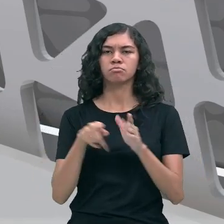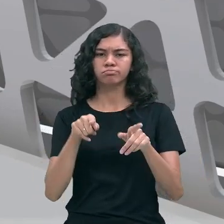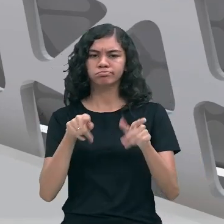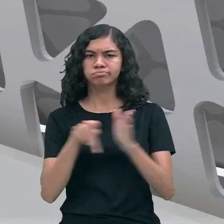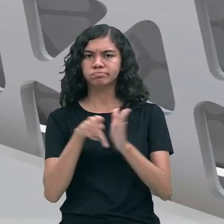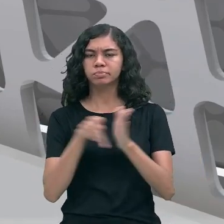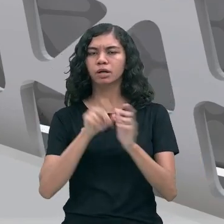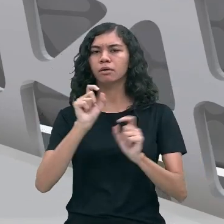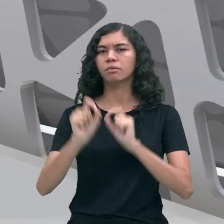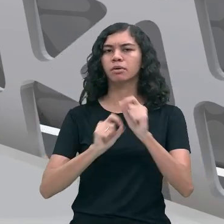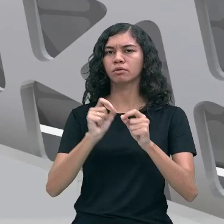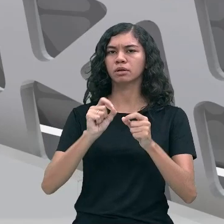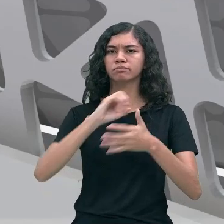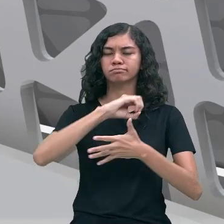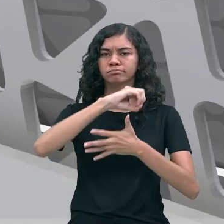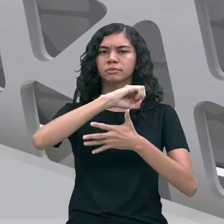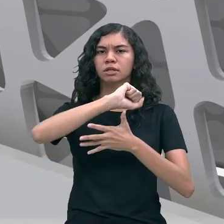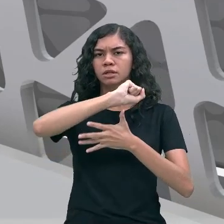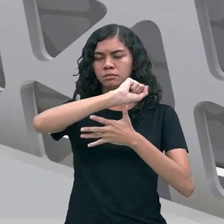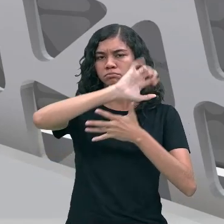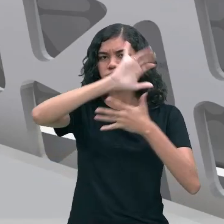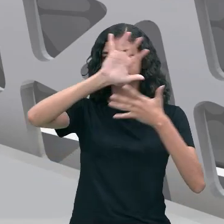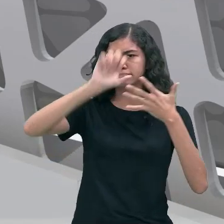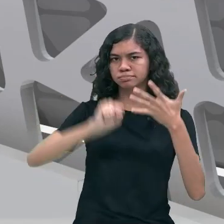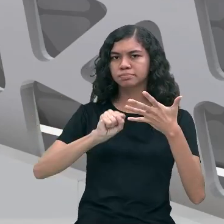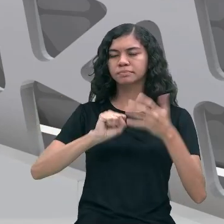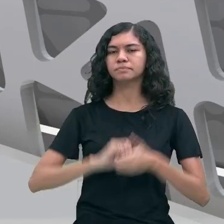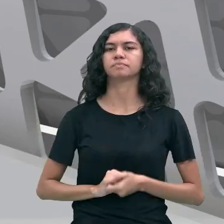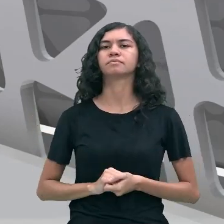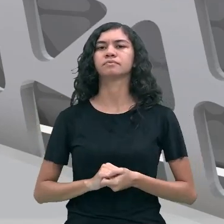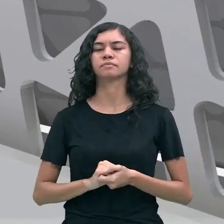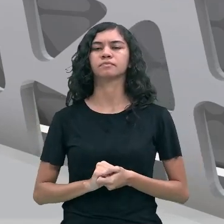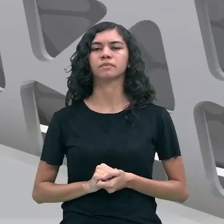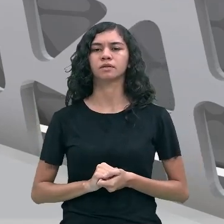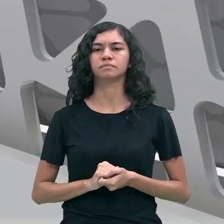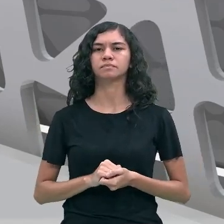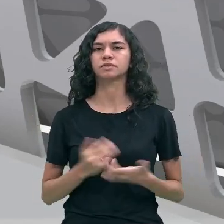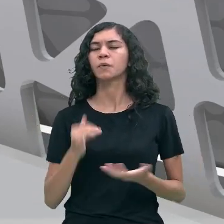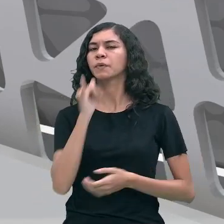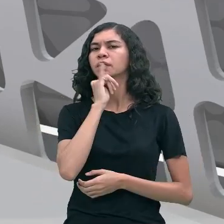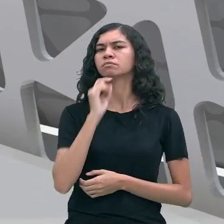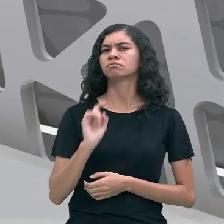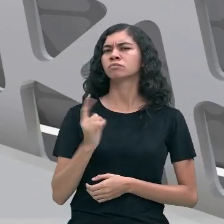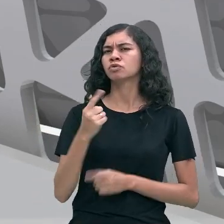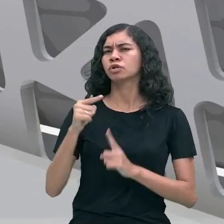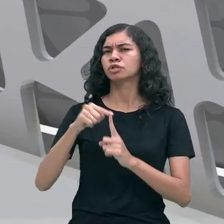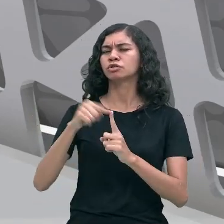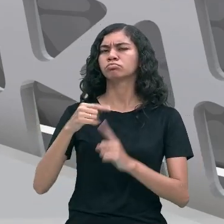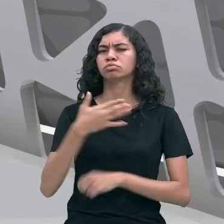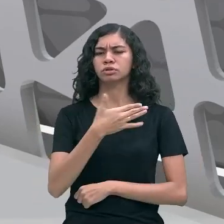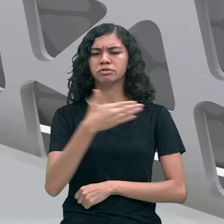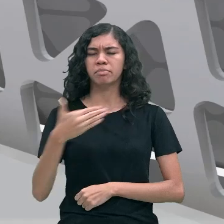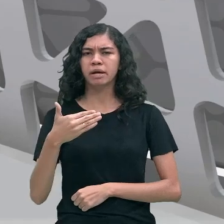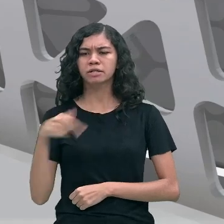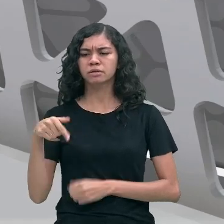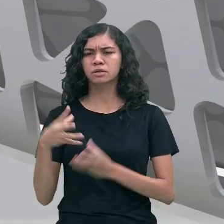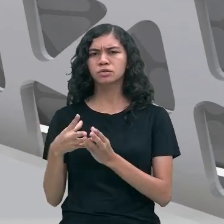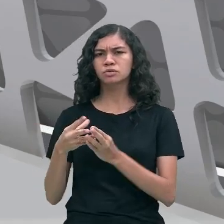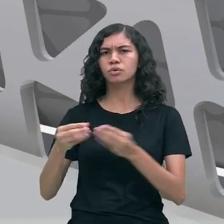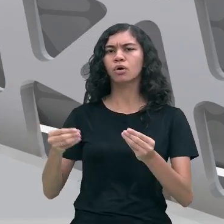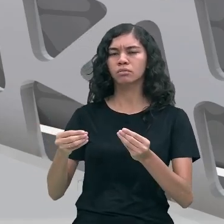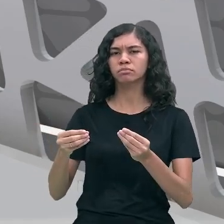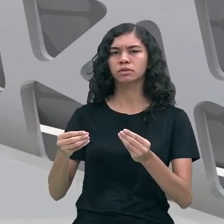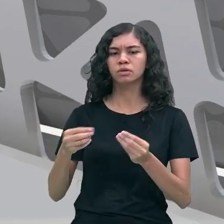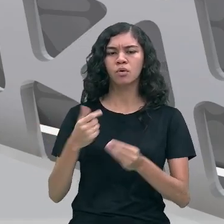outras acabem sendo prejudicadas. Então, de repente, um predador de um determinado tipo de peixe, quando ele some, aquele peixe